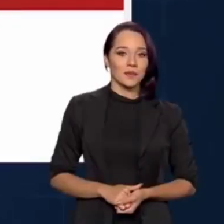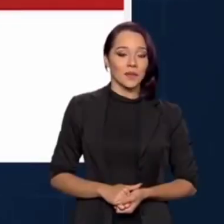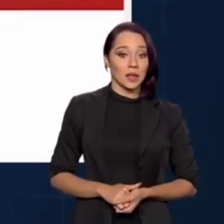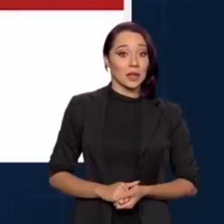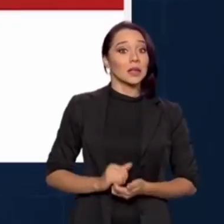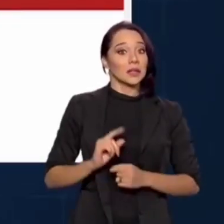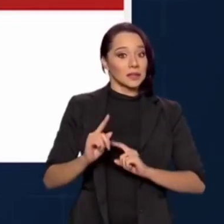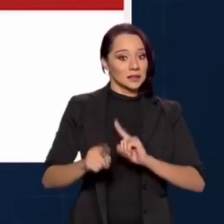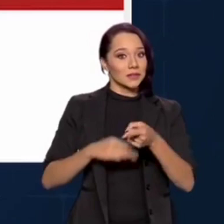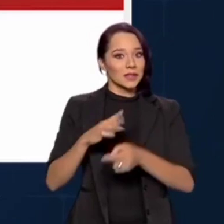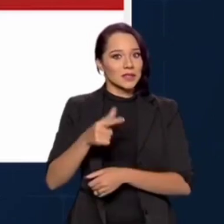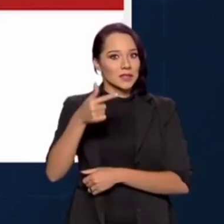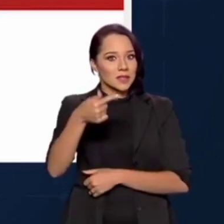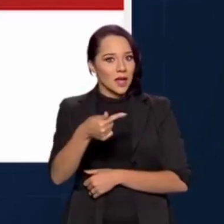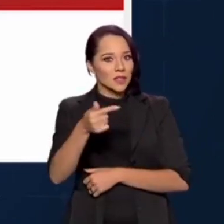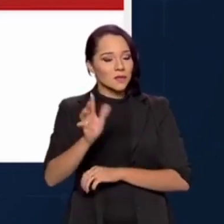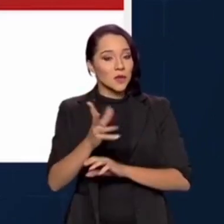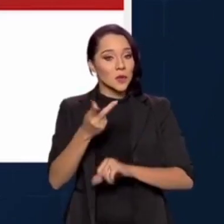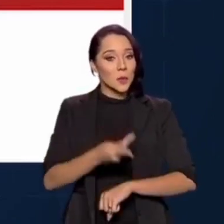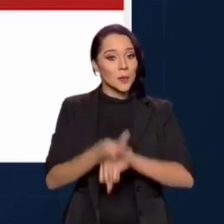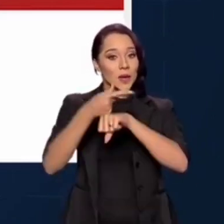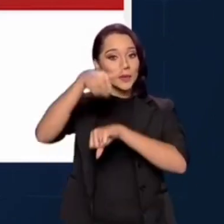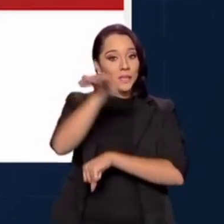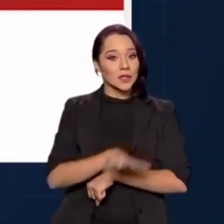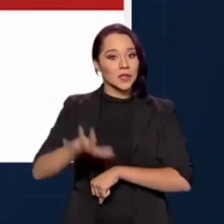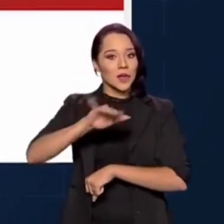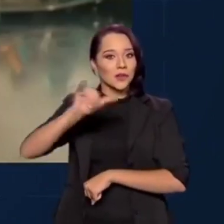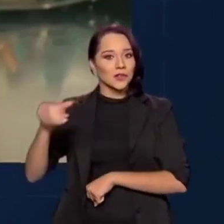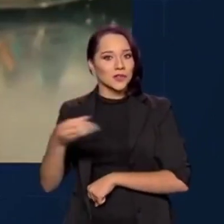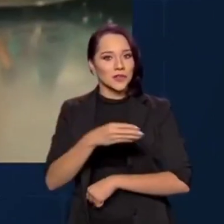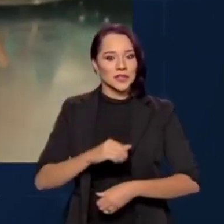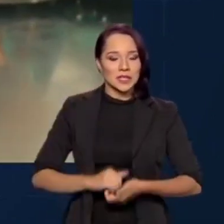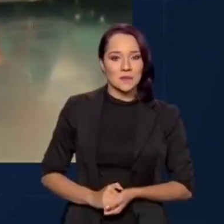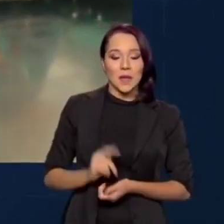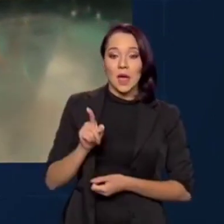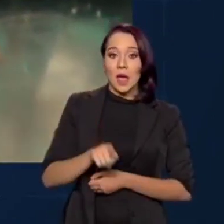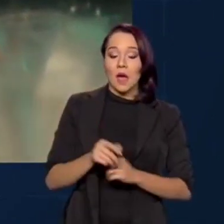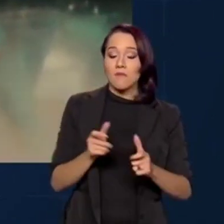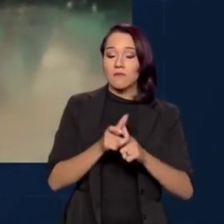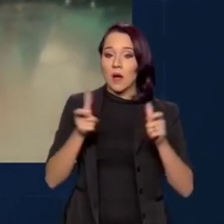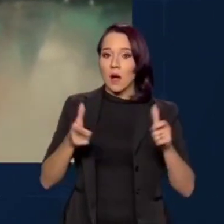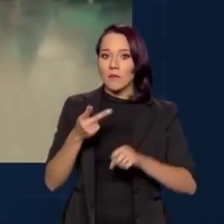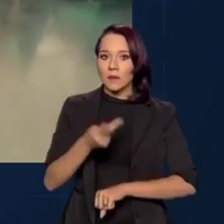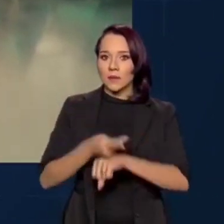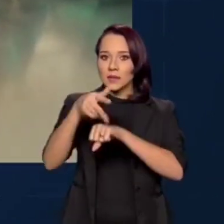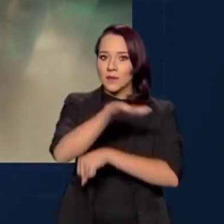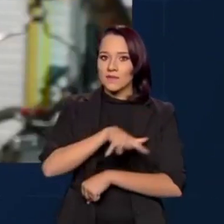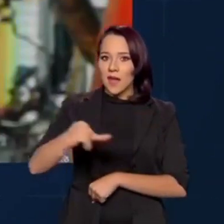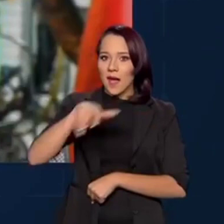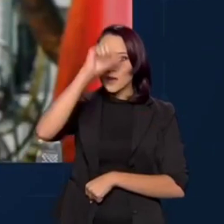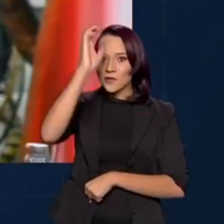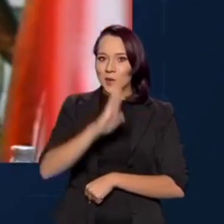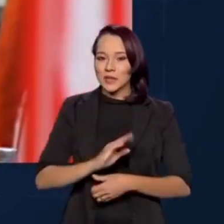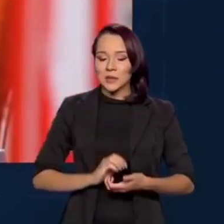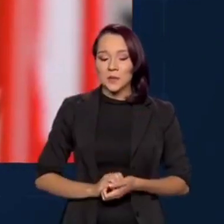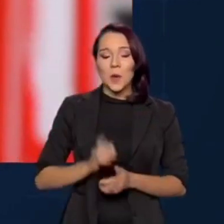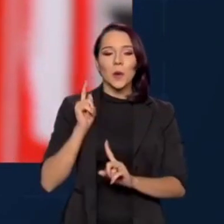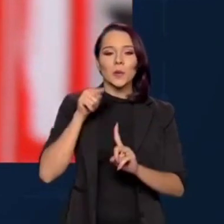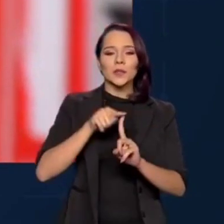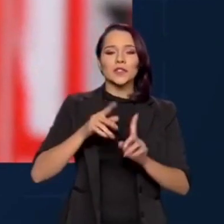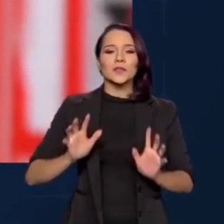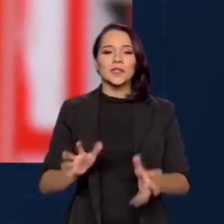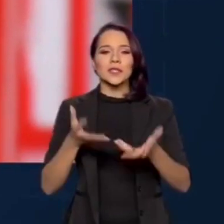Vem aí a 7ª edição do Prêmio Nacional de Inovação. É a maior premiação da área no país, com o objetivo